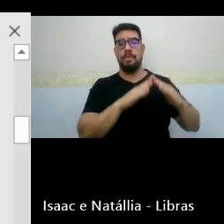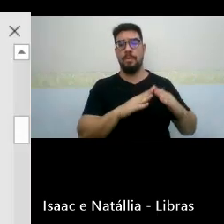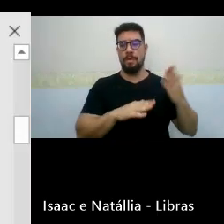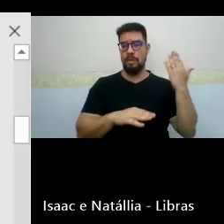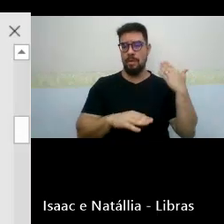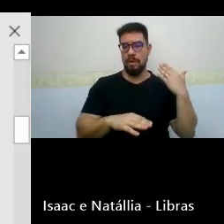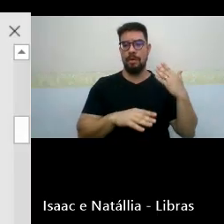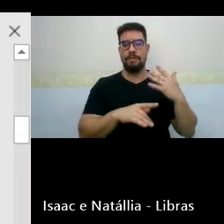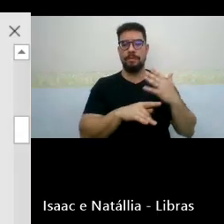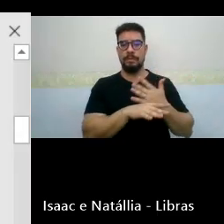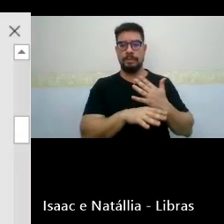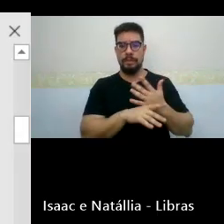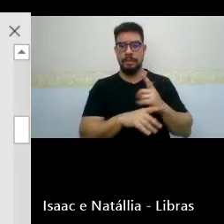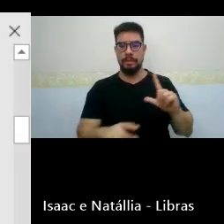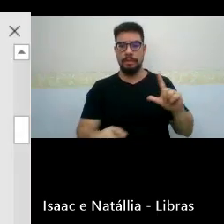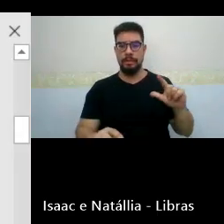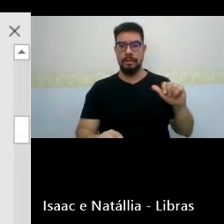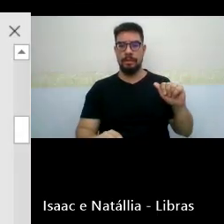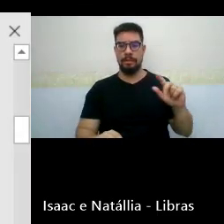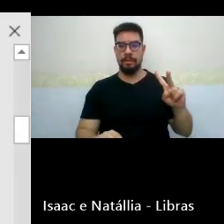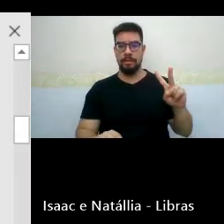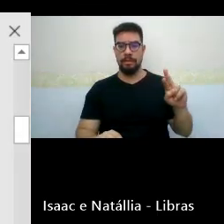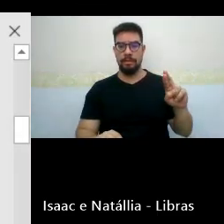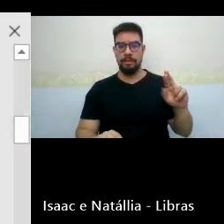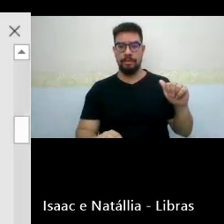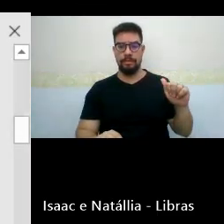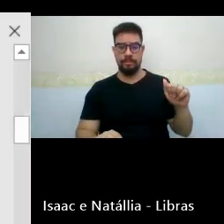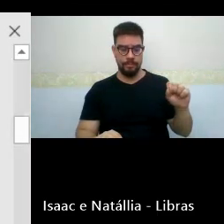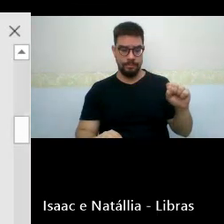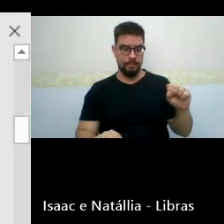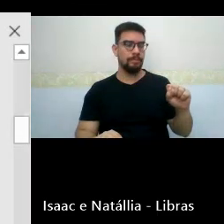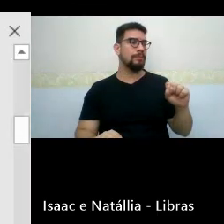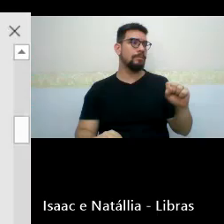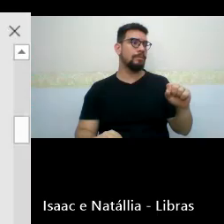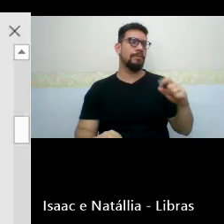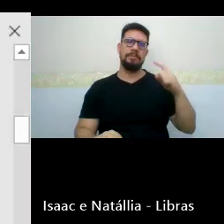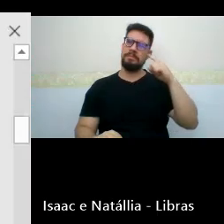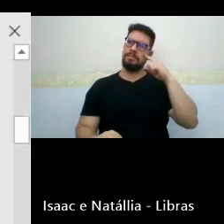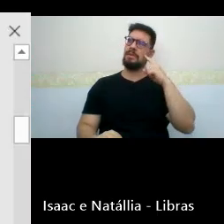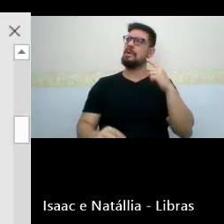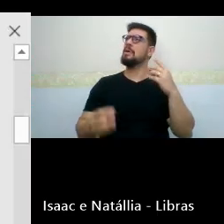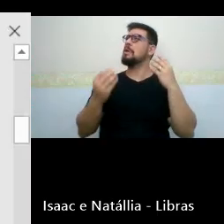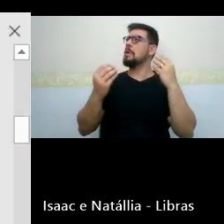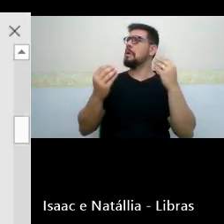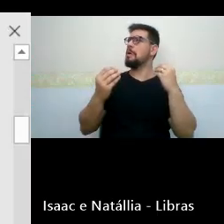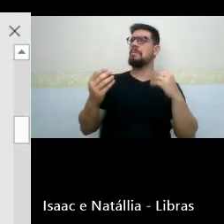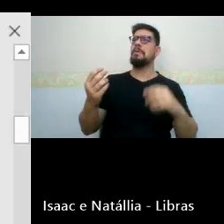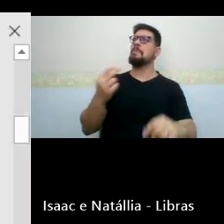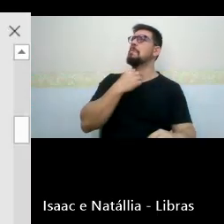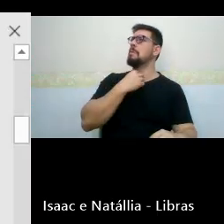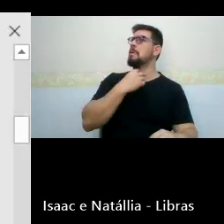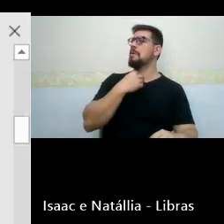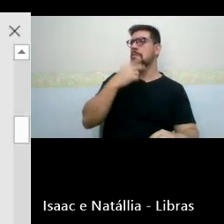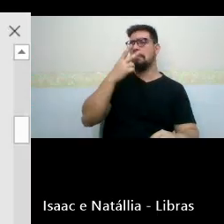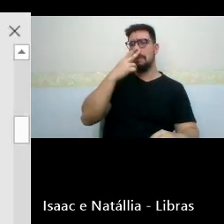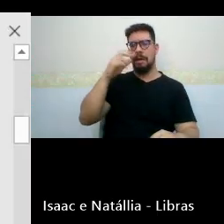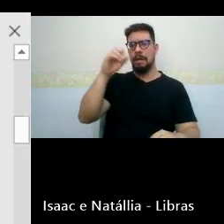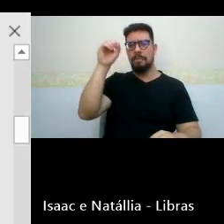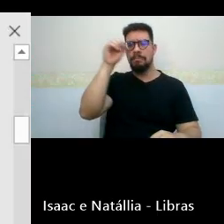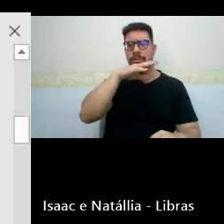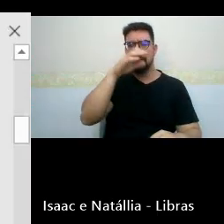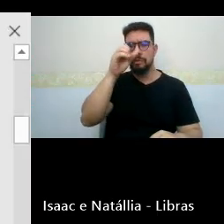né? Ou pensa, isso seria considerado uma afronta à ciência e